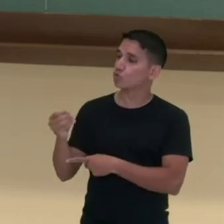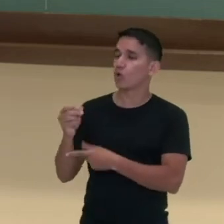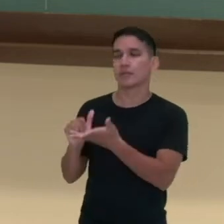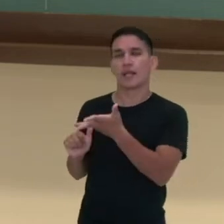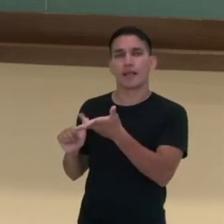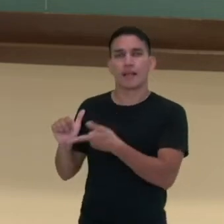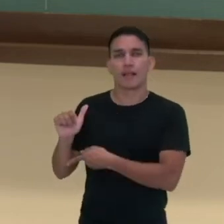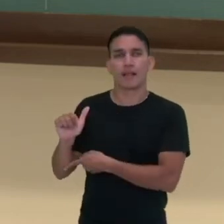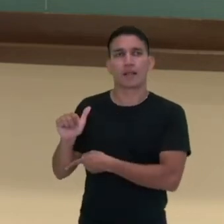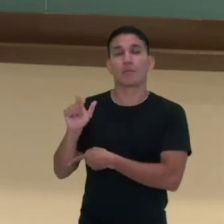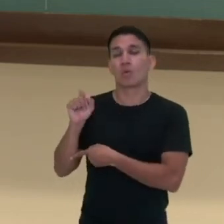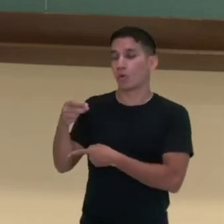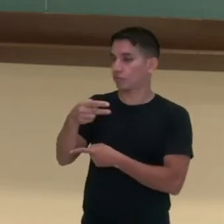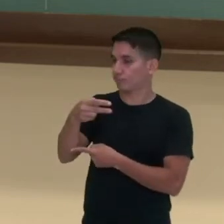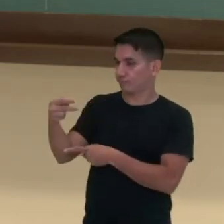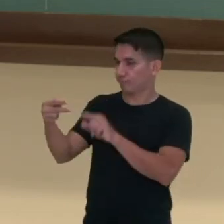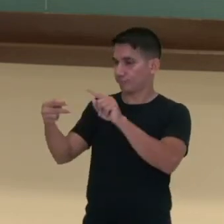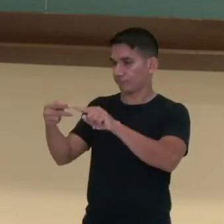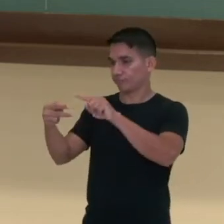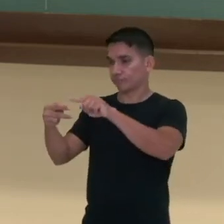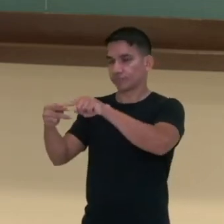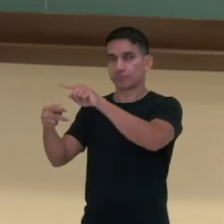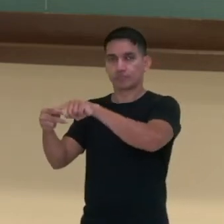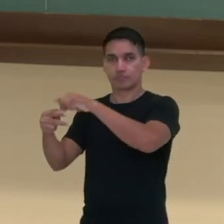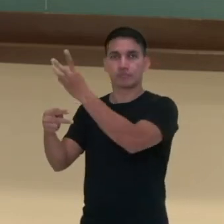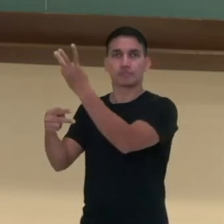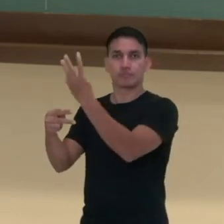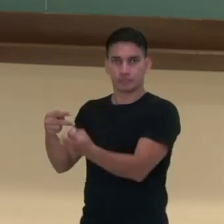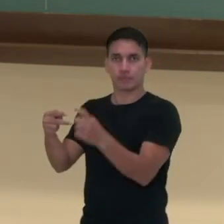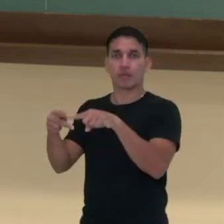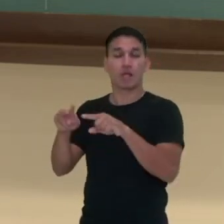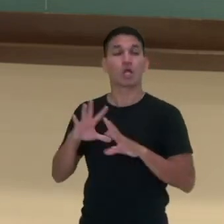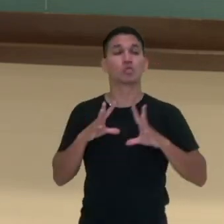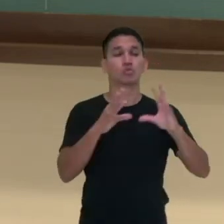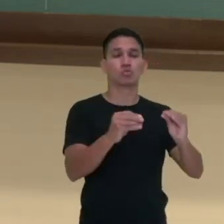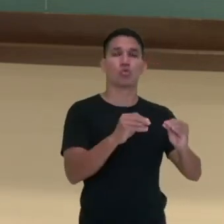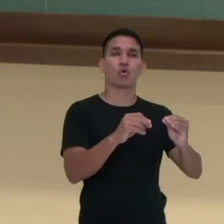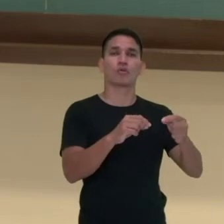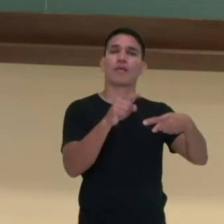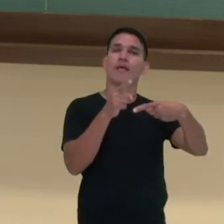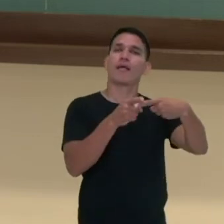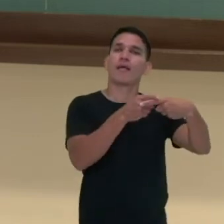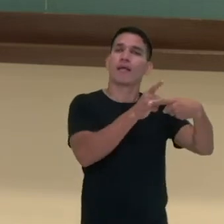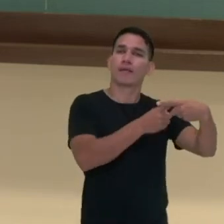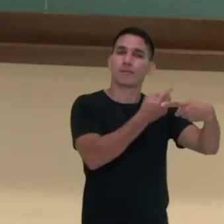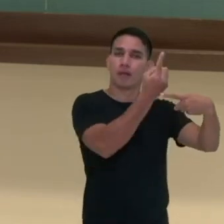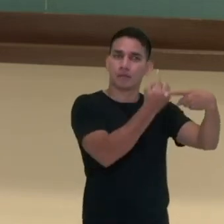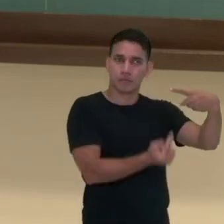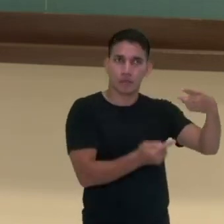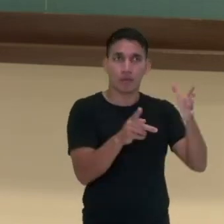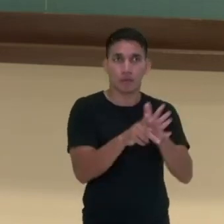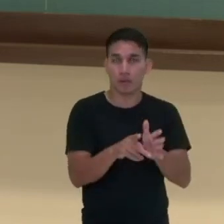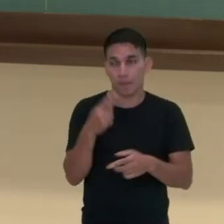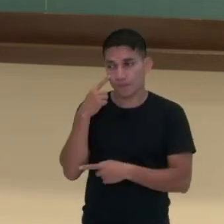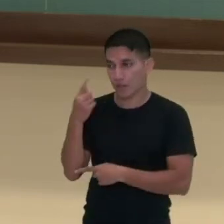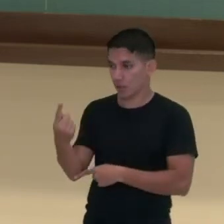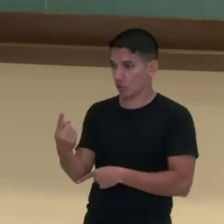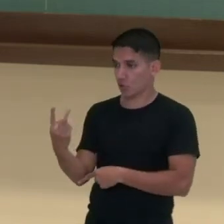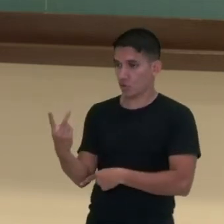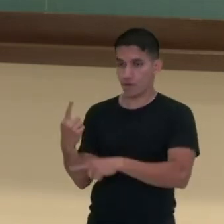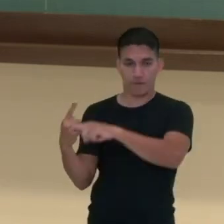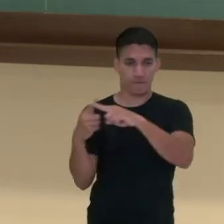da primeira linha e multiplico por todos os elementos da primeira coluna. Então olha só, 12 vezes